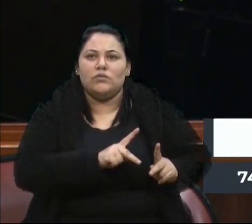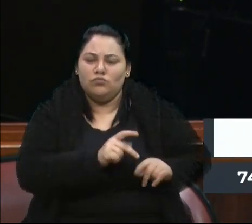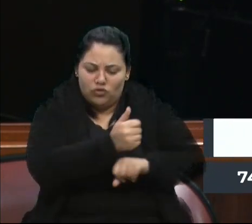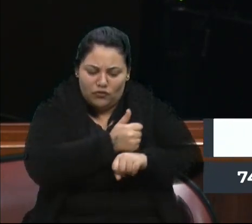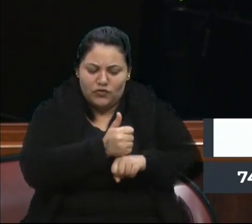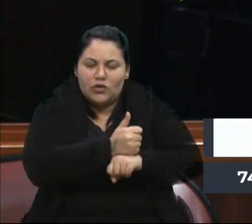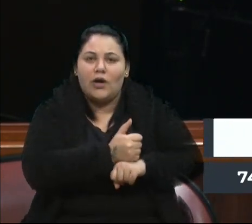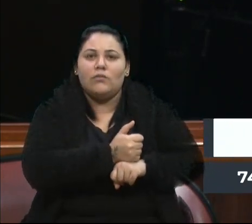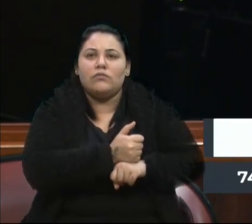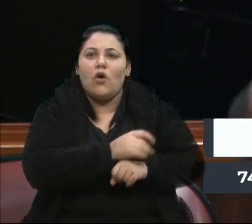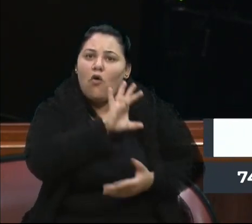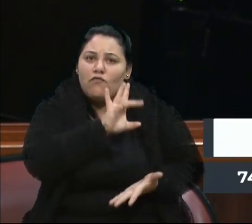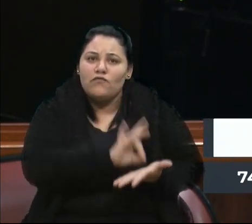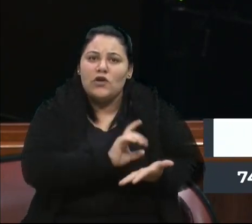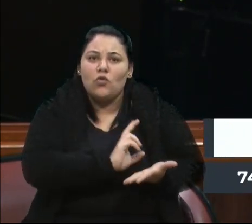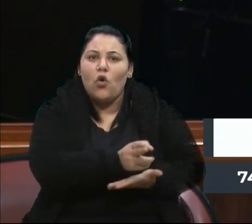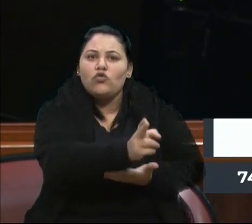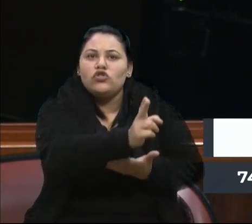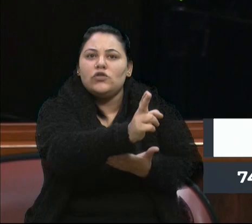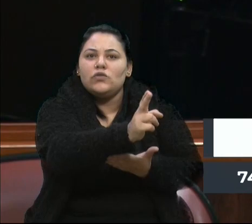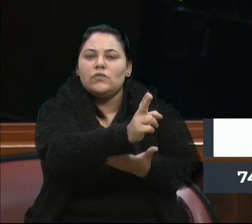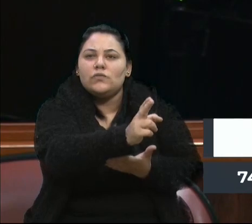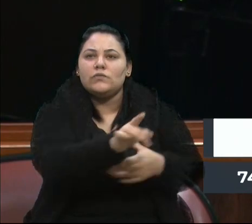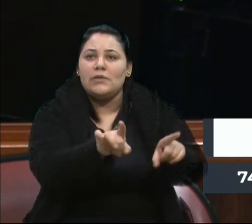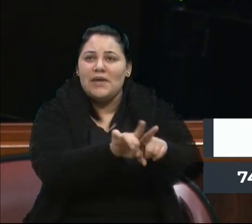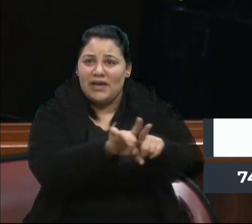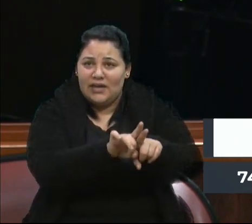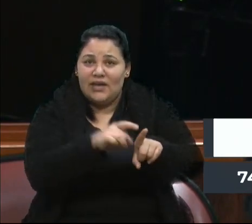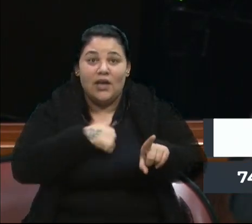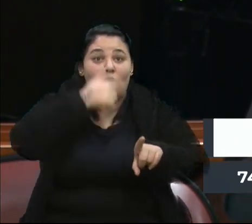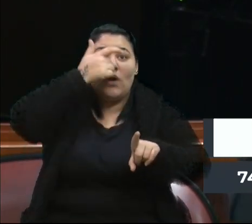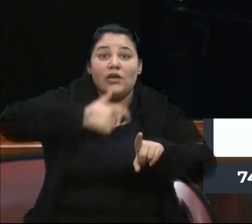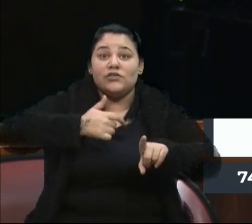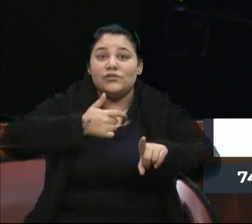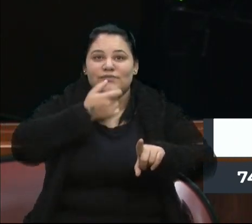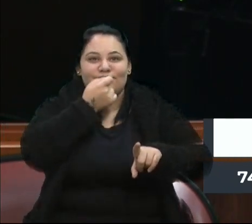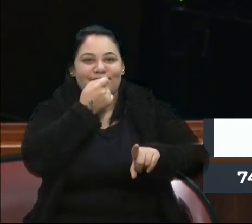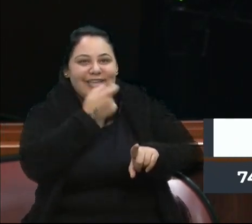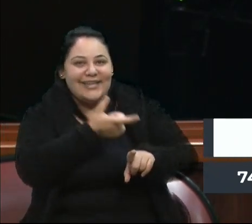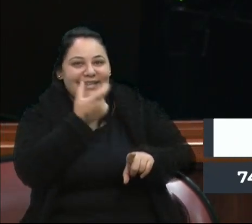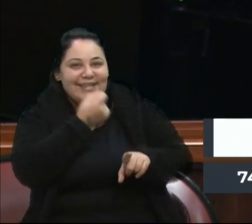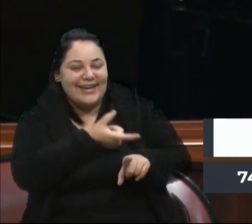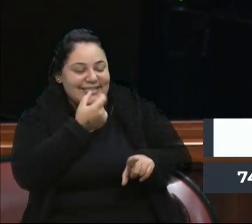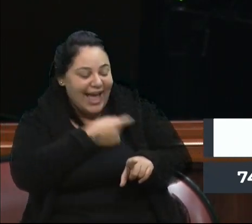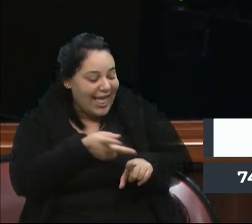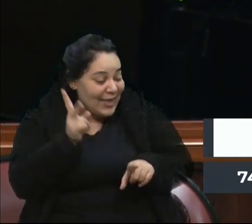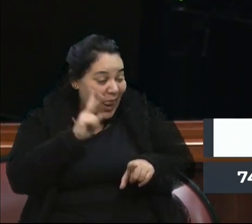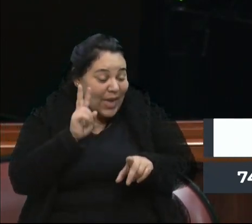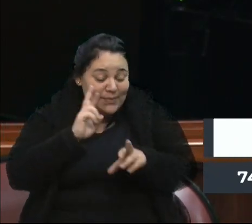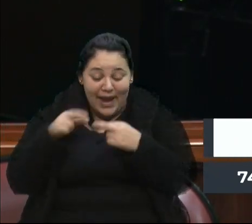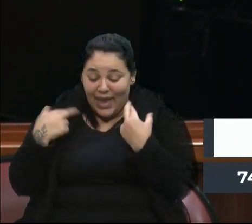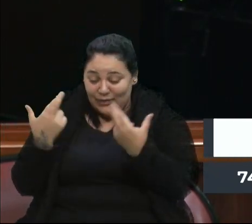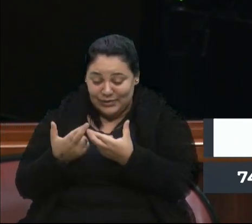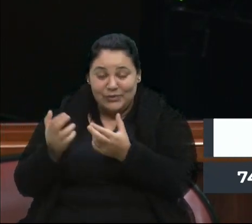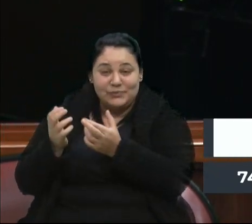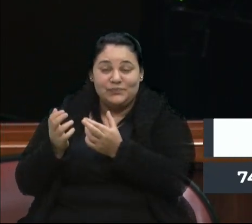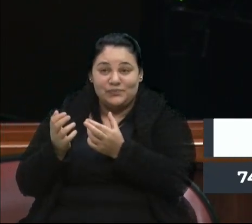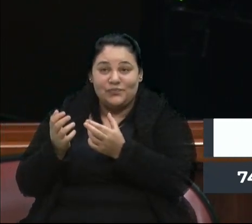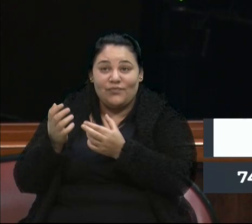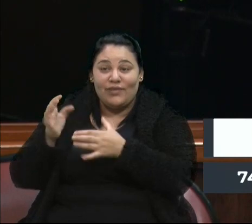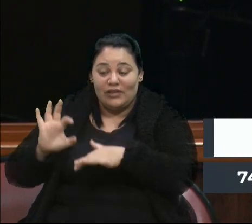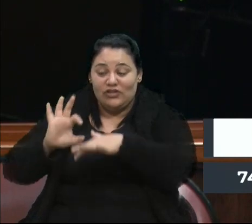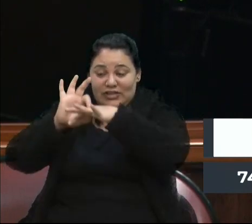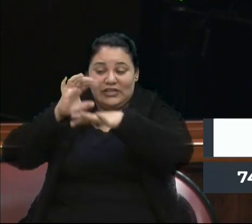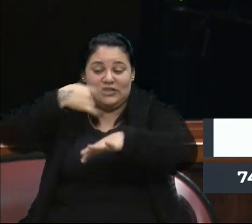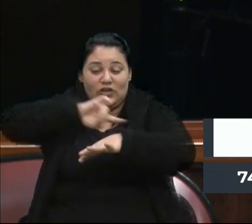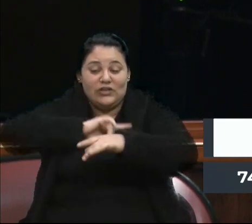provimento efetivo. Aliás, eu acho engraçado, porque lembro de uma reunião do Colégio de Líderes que fizemos,